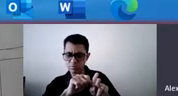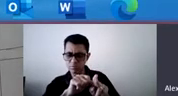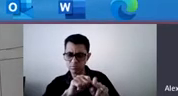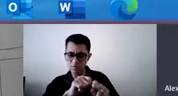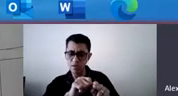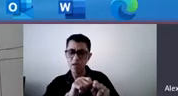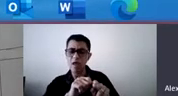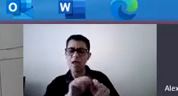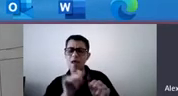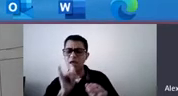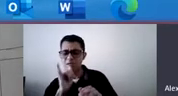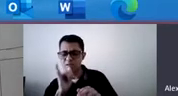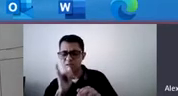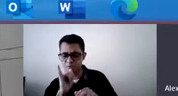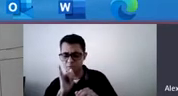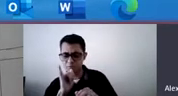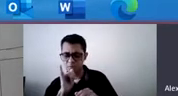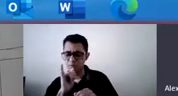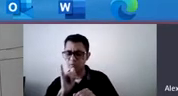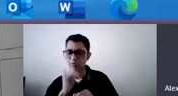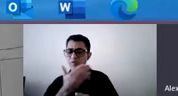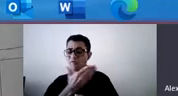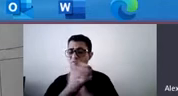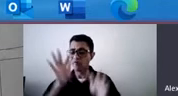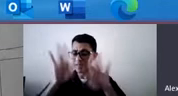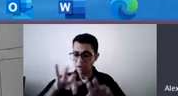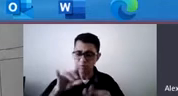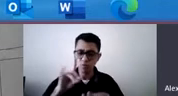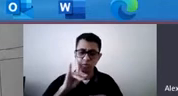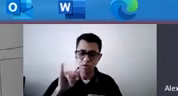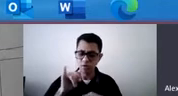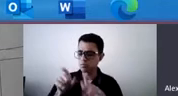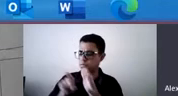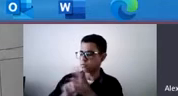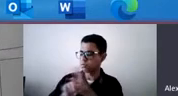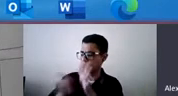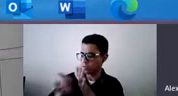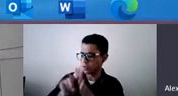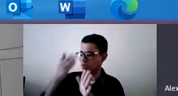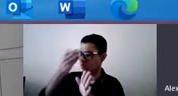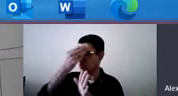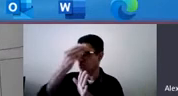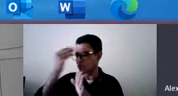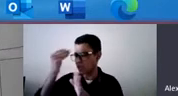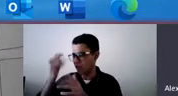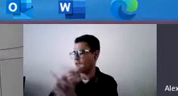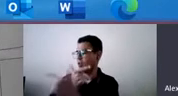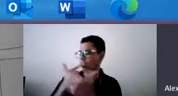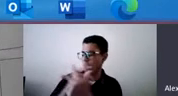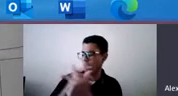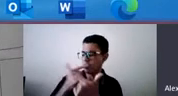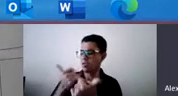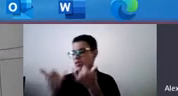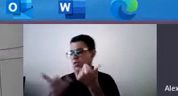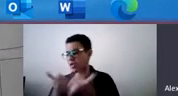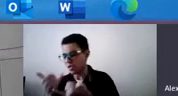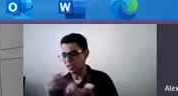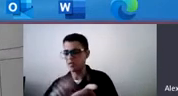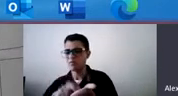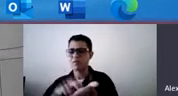final do dia, conversar com um amigo ou parente, esquecer do trabalho, dar risadas e falar coisas boas da